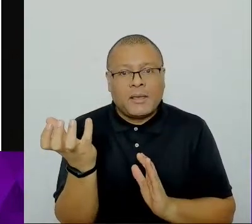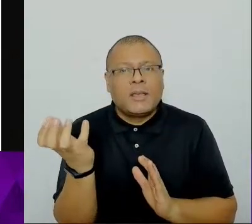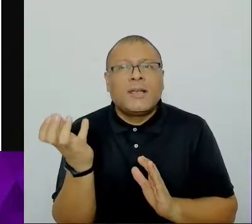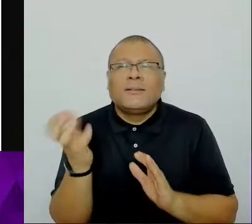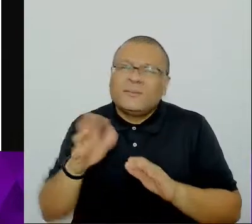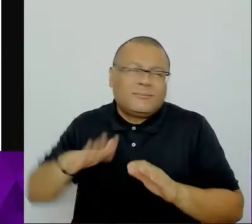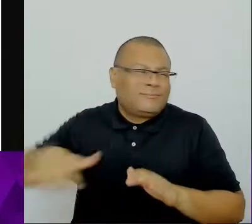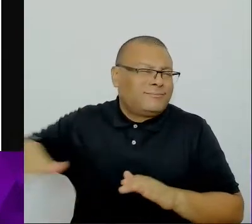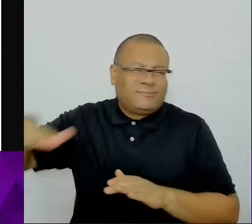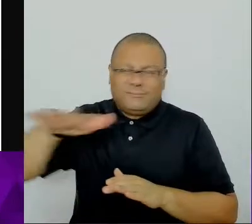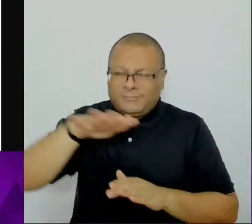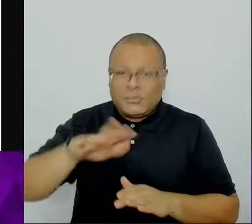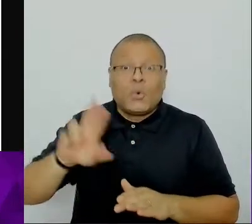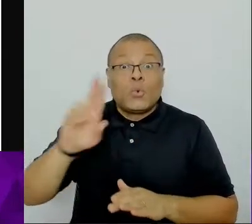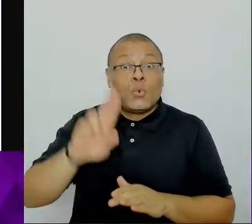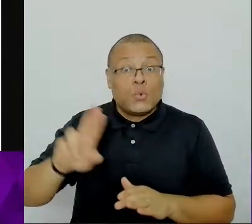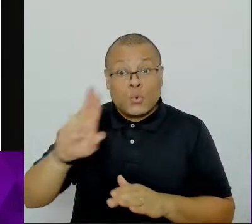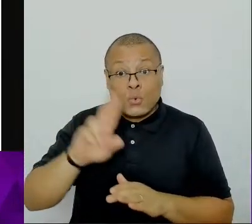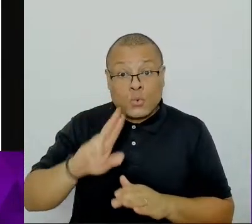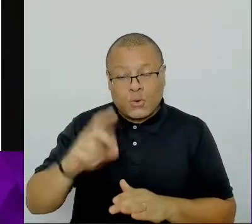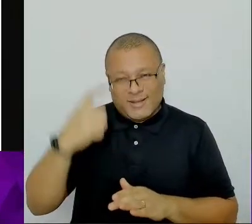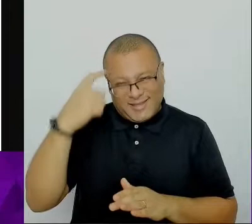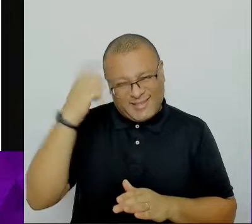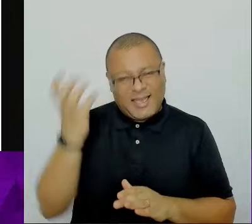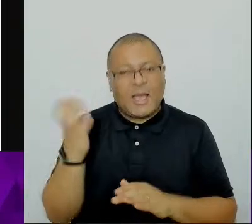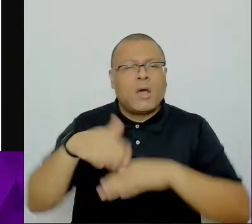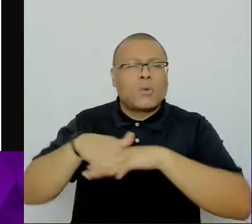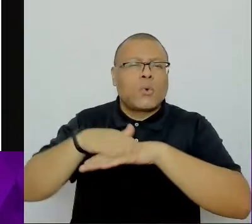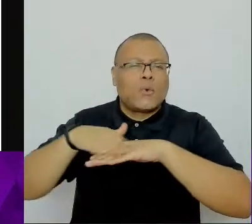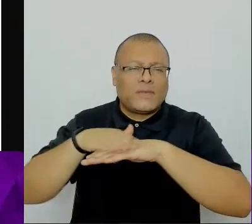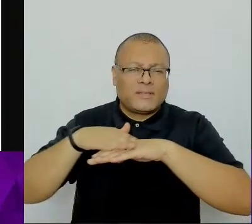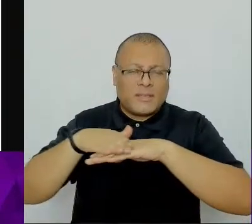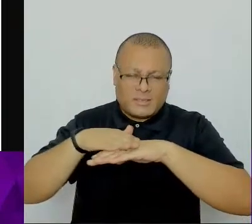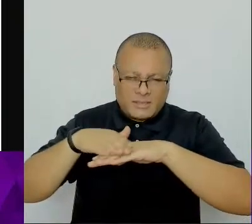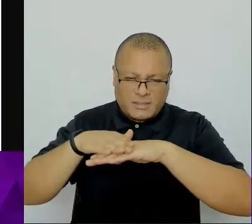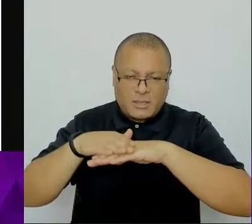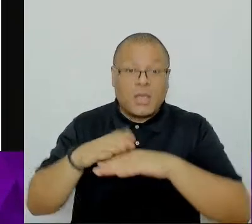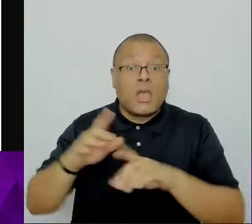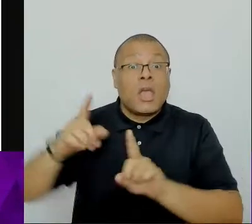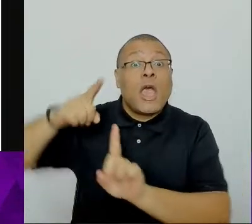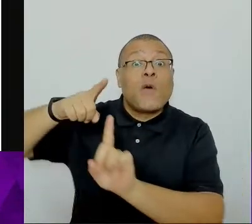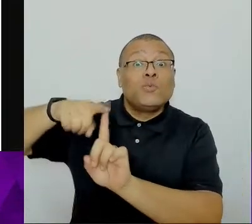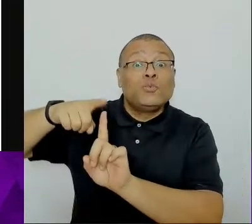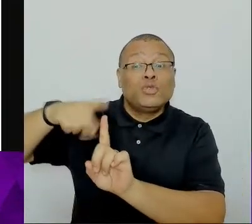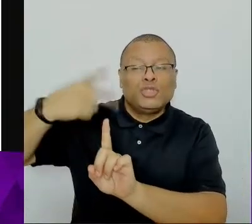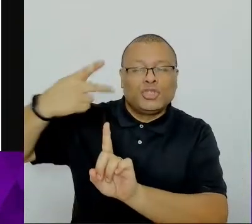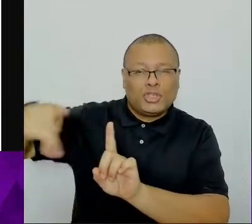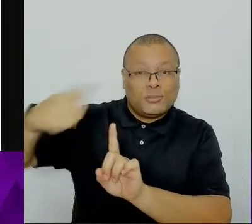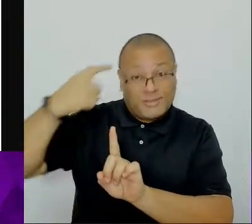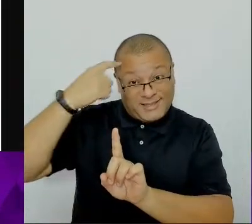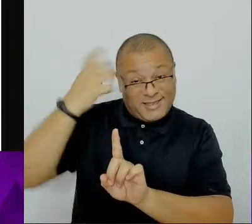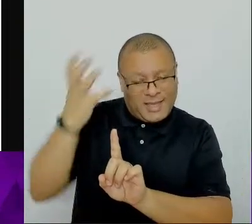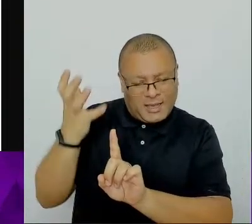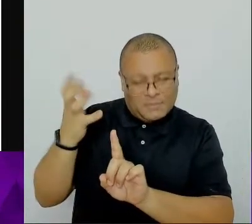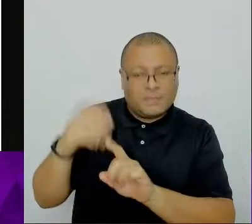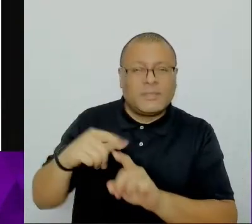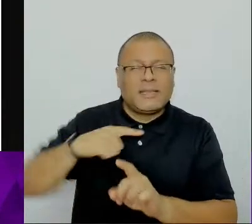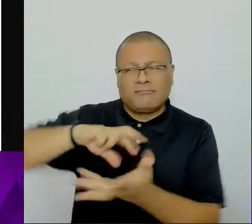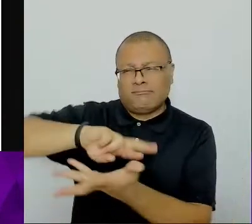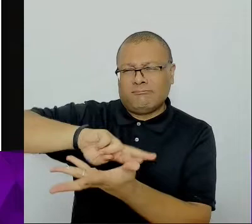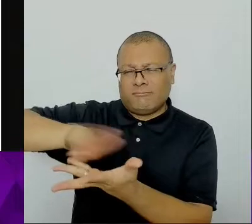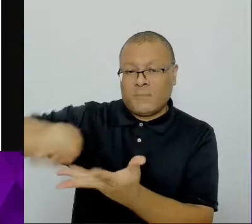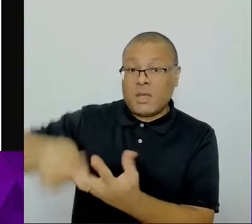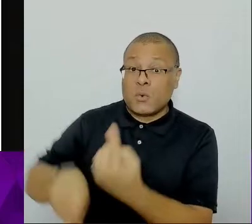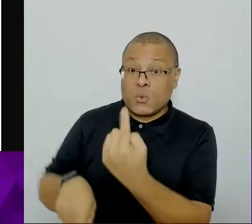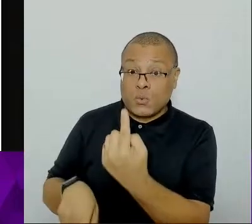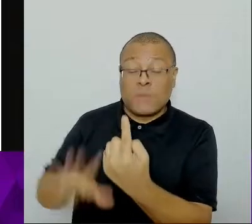né? As aplicações de IA conversacional são um tipo de aplicação, né, de inteligência artificial, mas existe